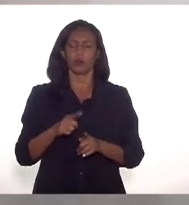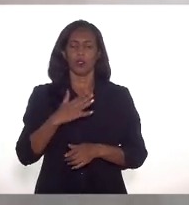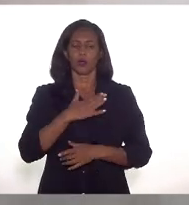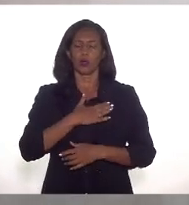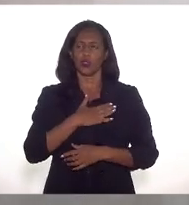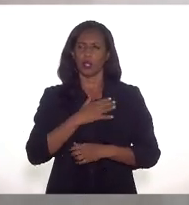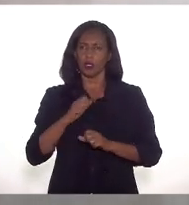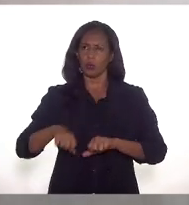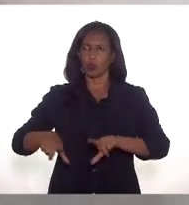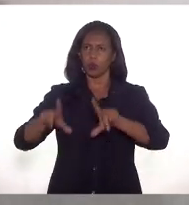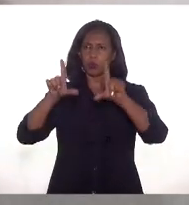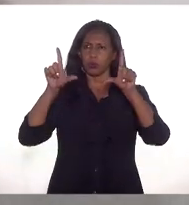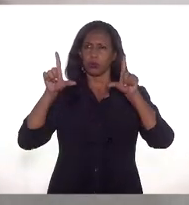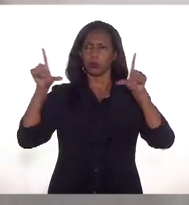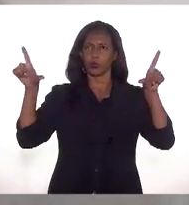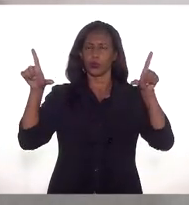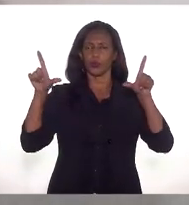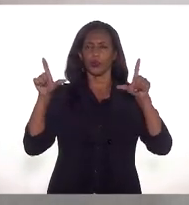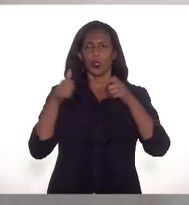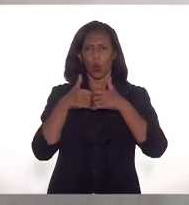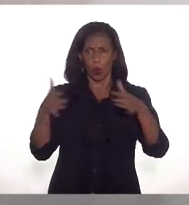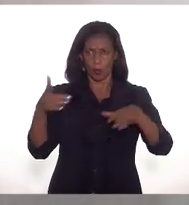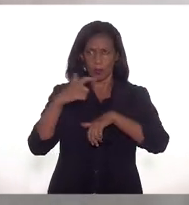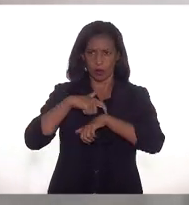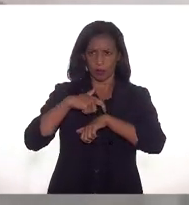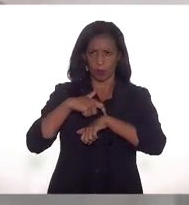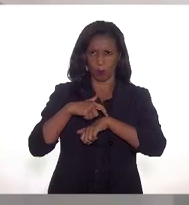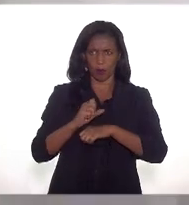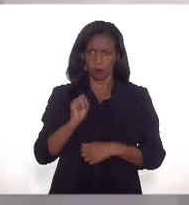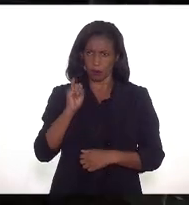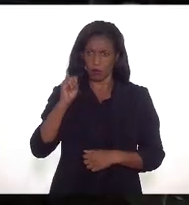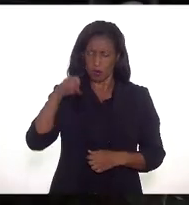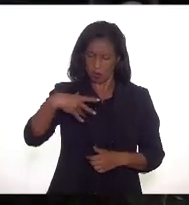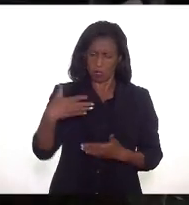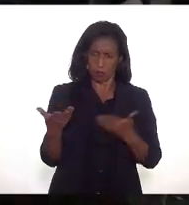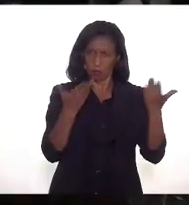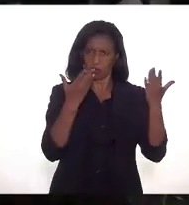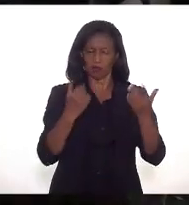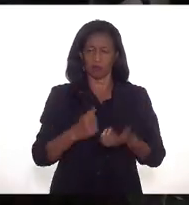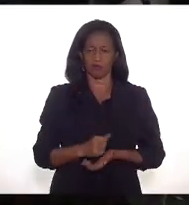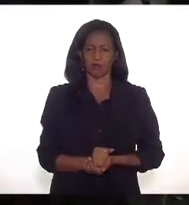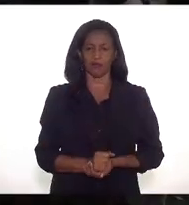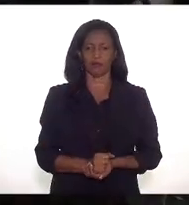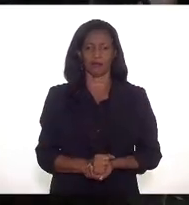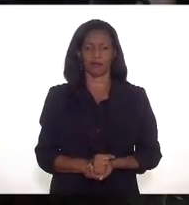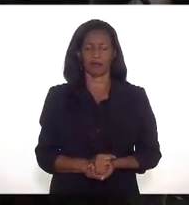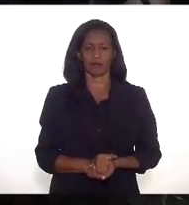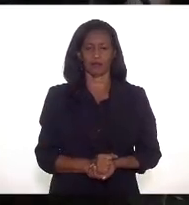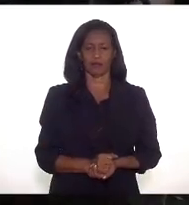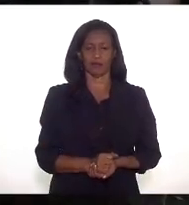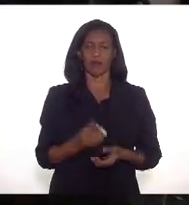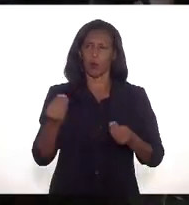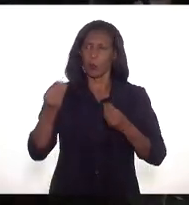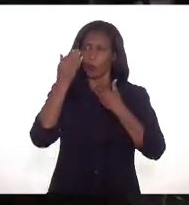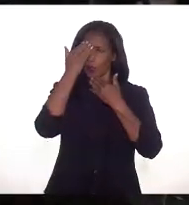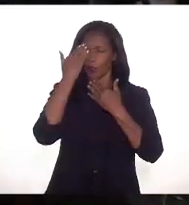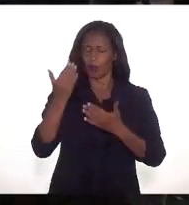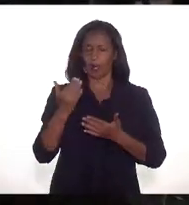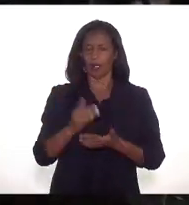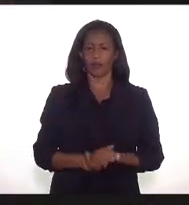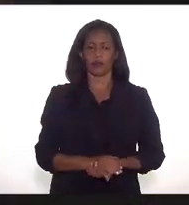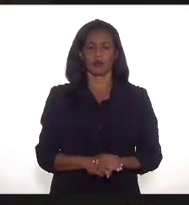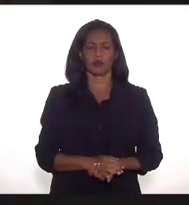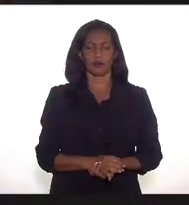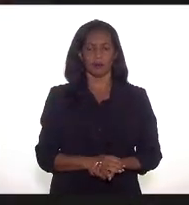uma apresentação e começar neste momento. Sim. Com a palavra, o secretário